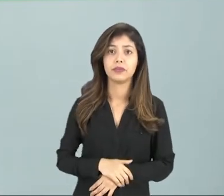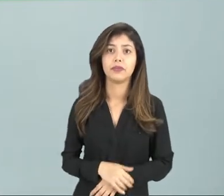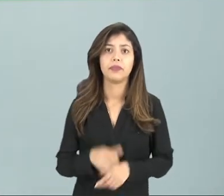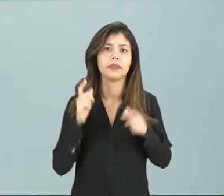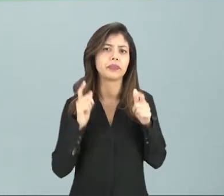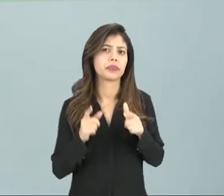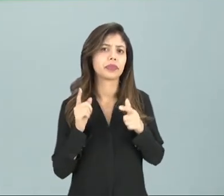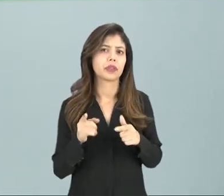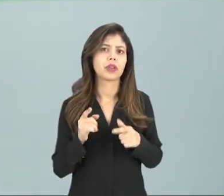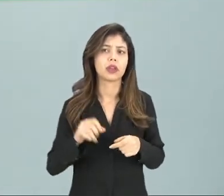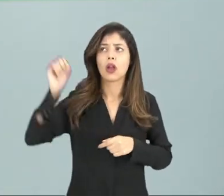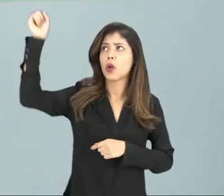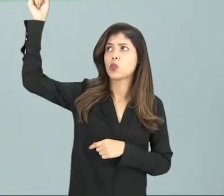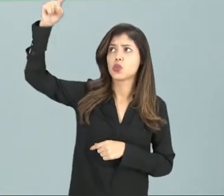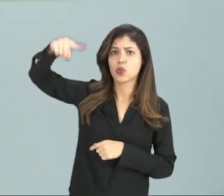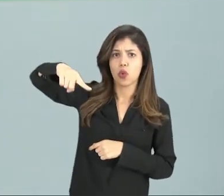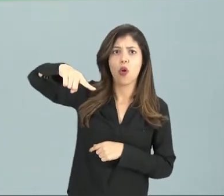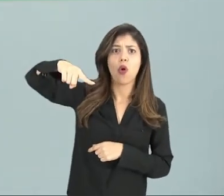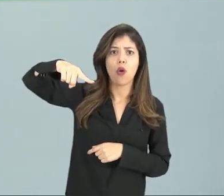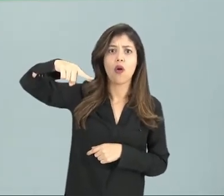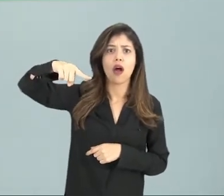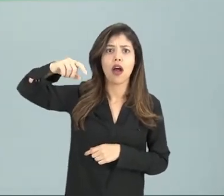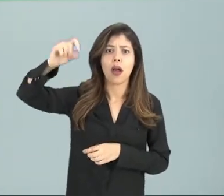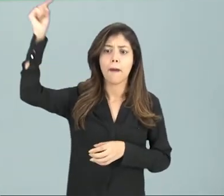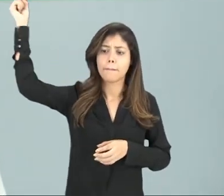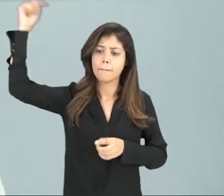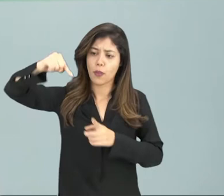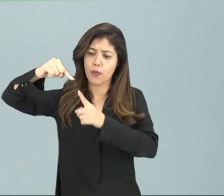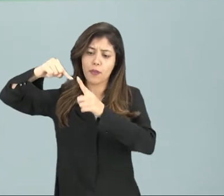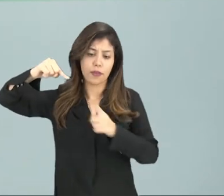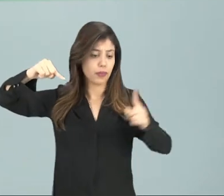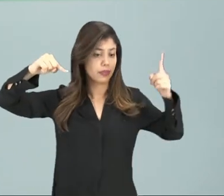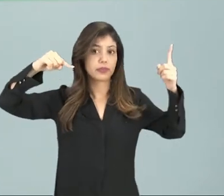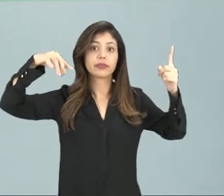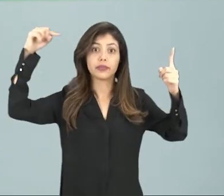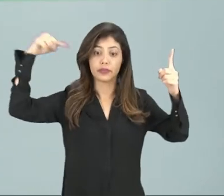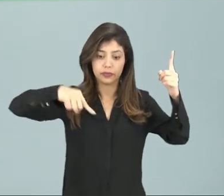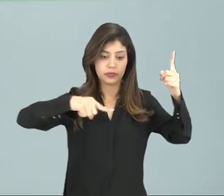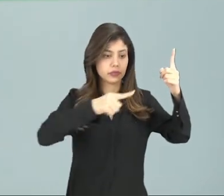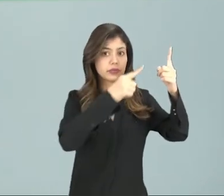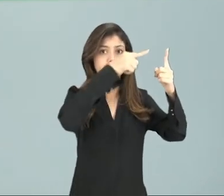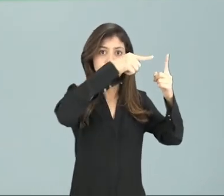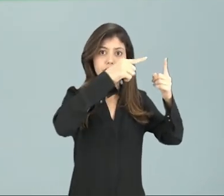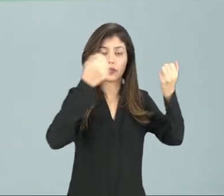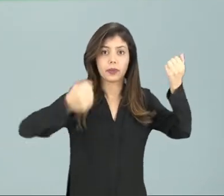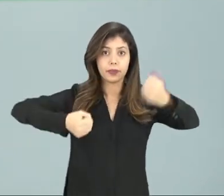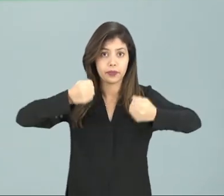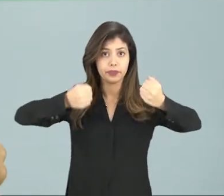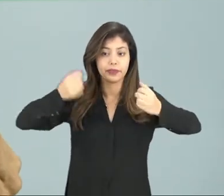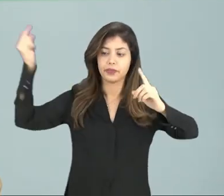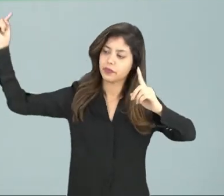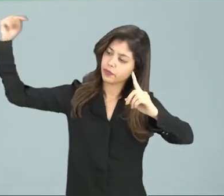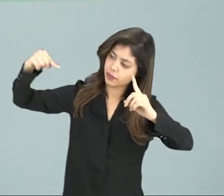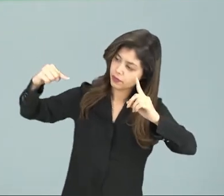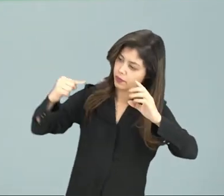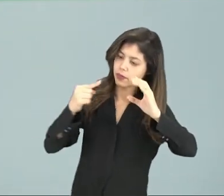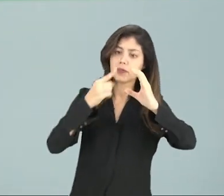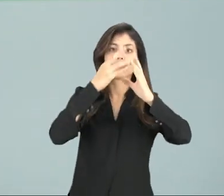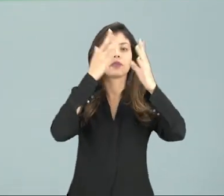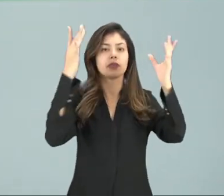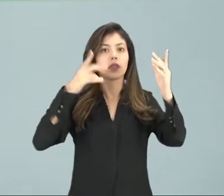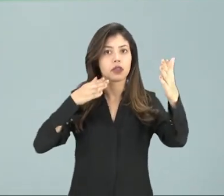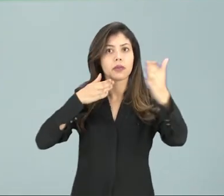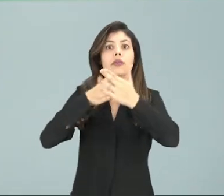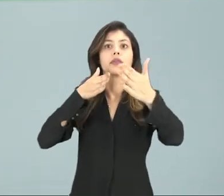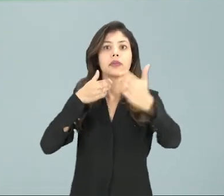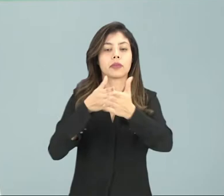onde a radiação do Sol passa pelo vidro do carro né e não consegue sair algo impede de